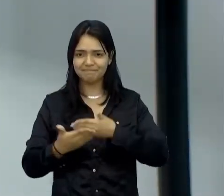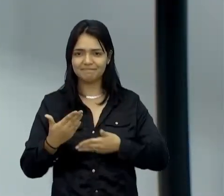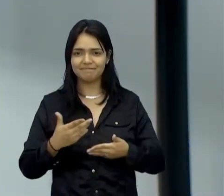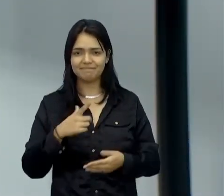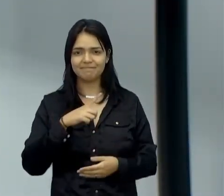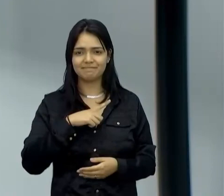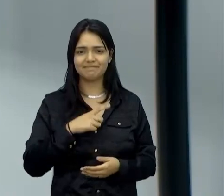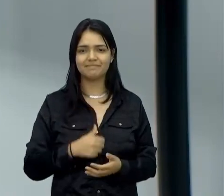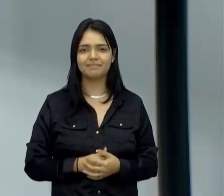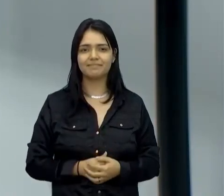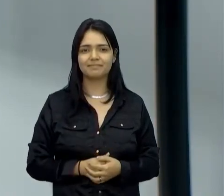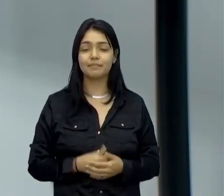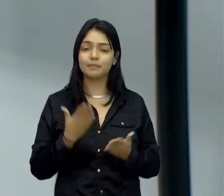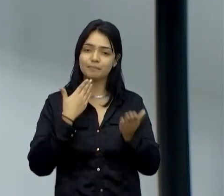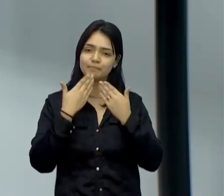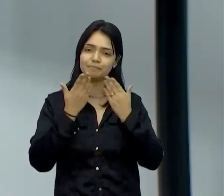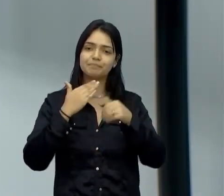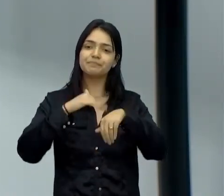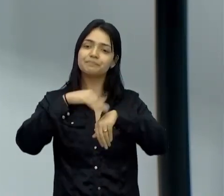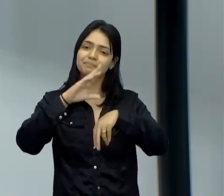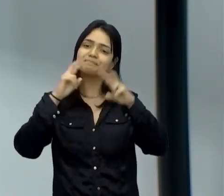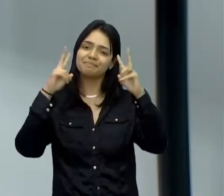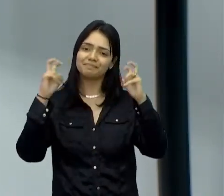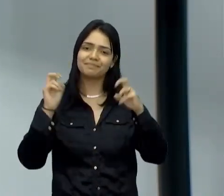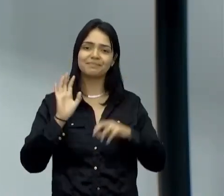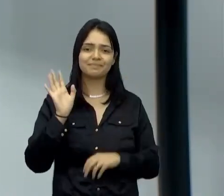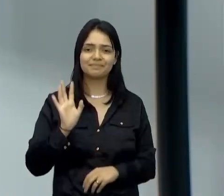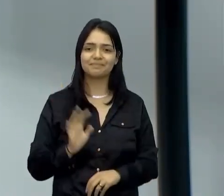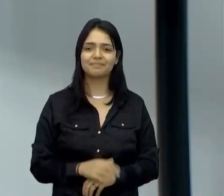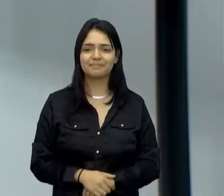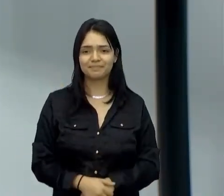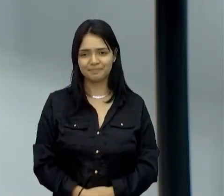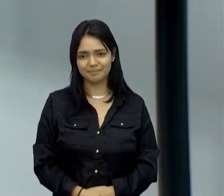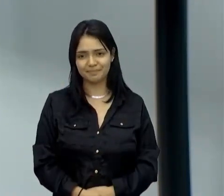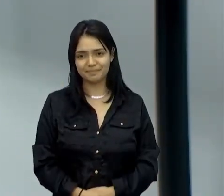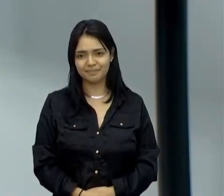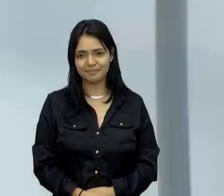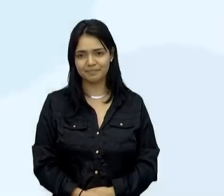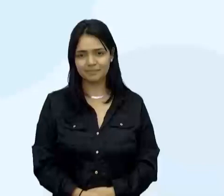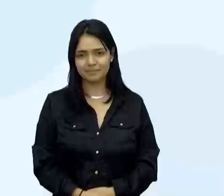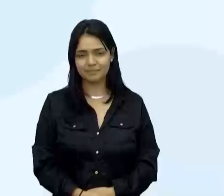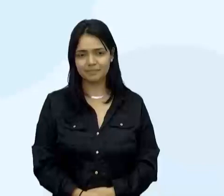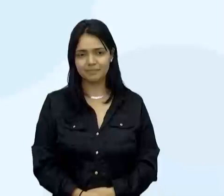para a gente conversar um pouquinho mais a respeito disso e a gente já volta. Pode rodar a vinheta.